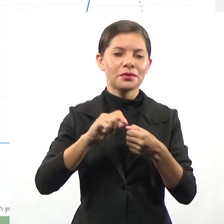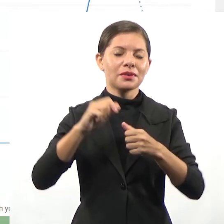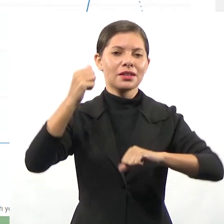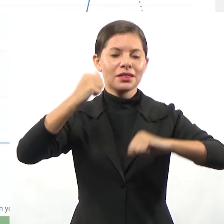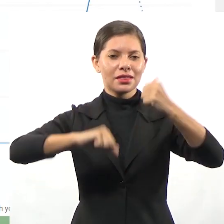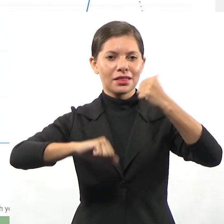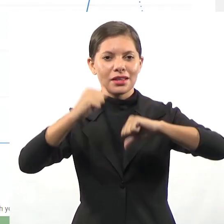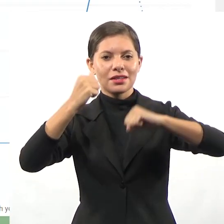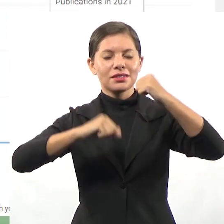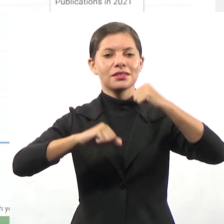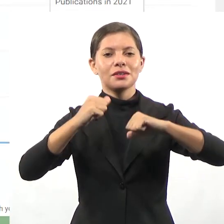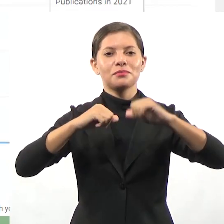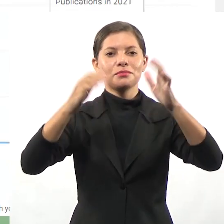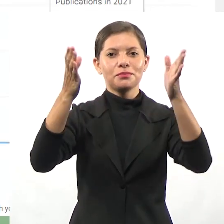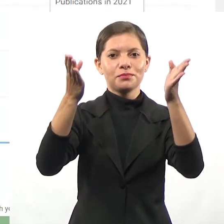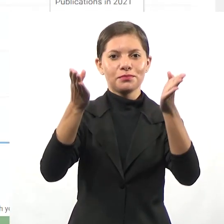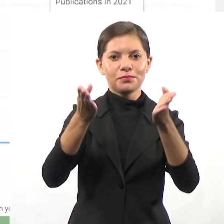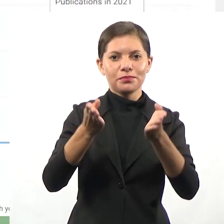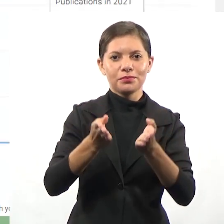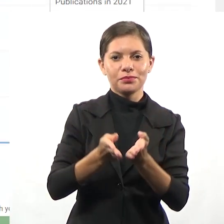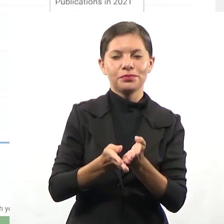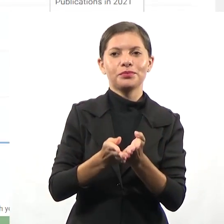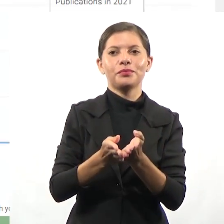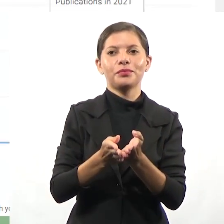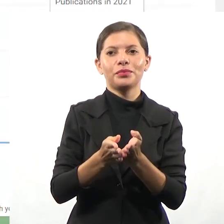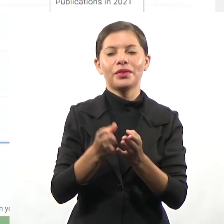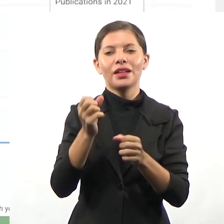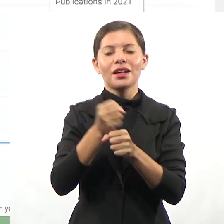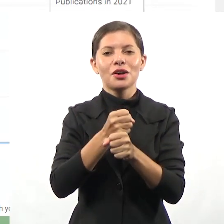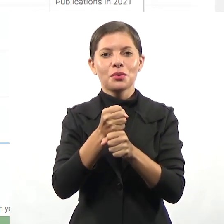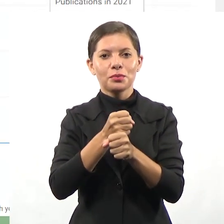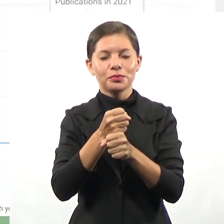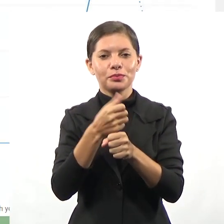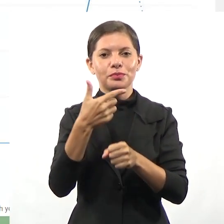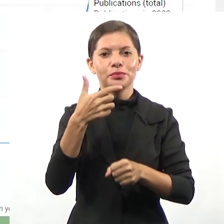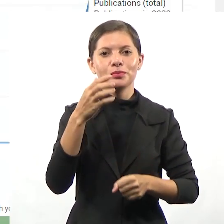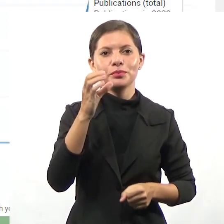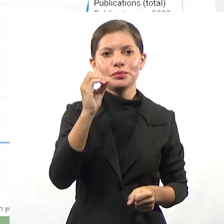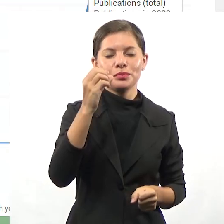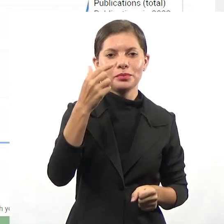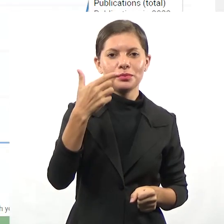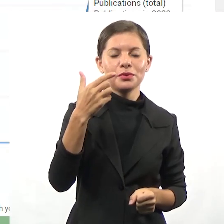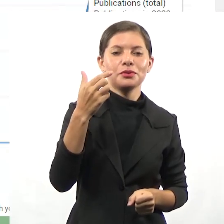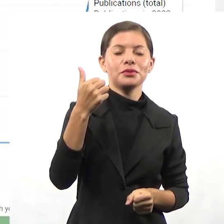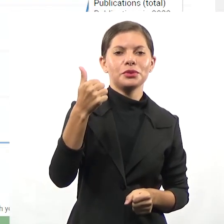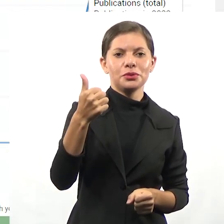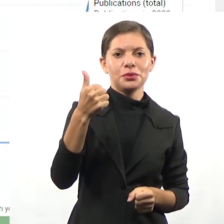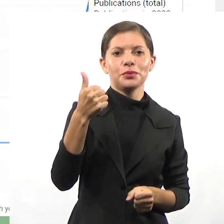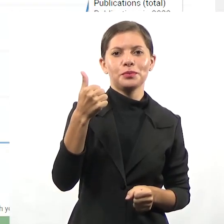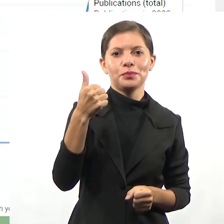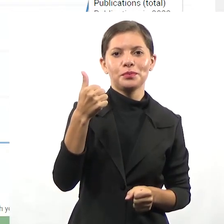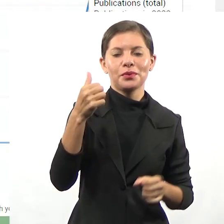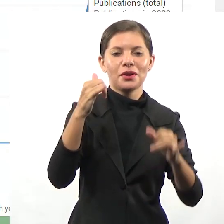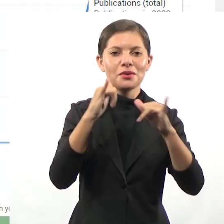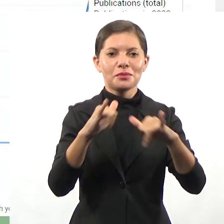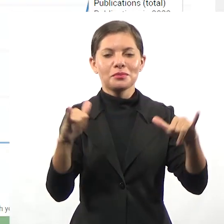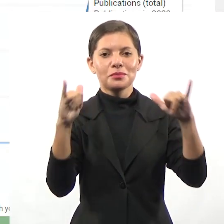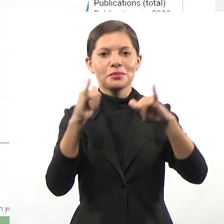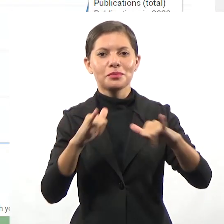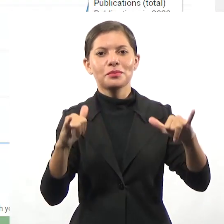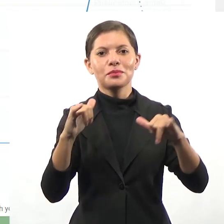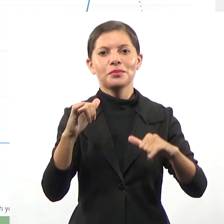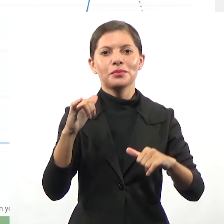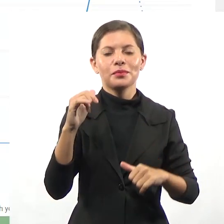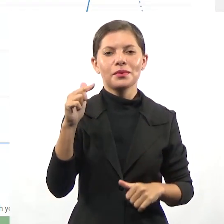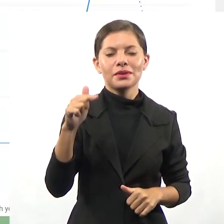cá, mas em 2021 foi publicado 7.468 artigos, em 2022